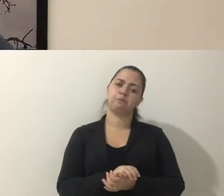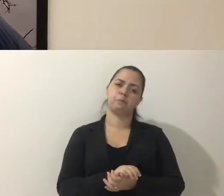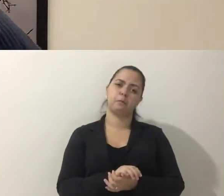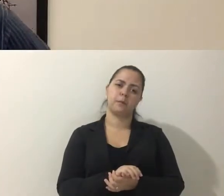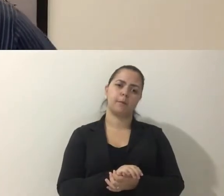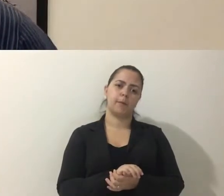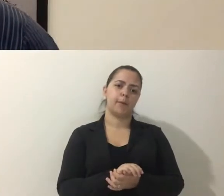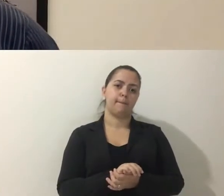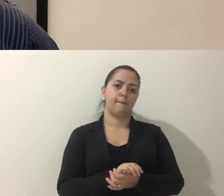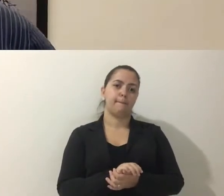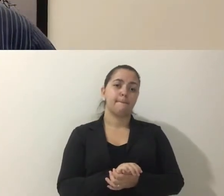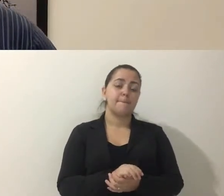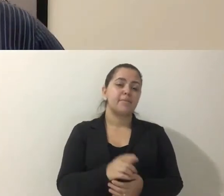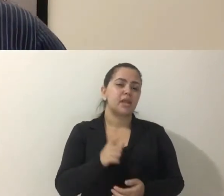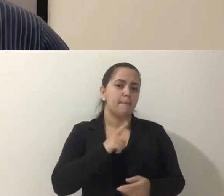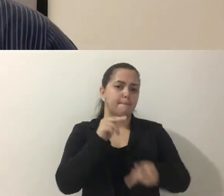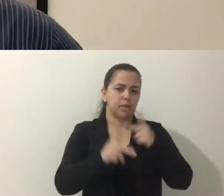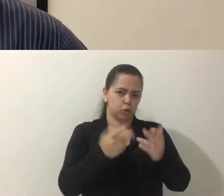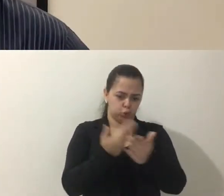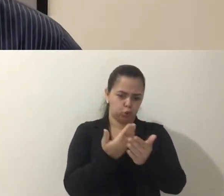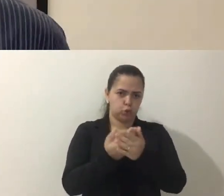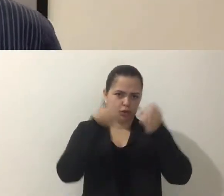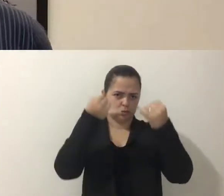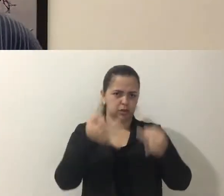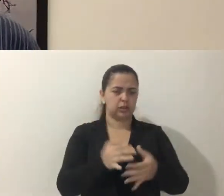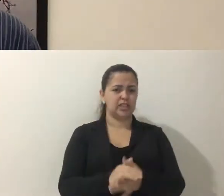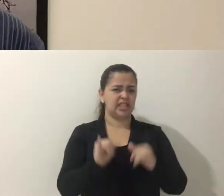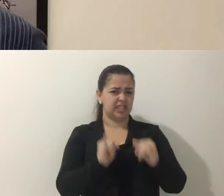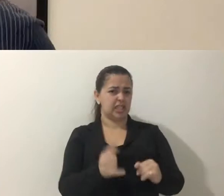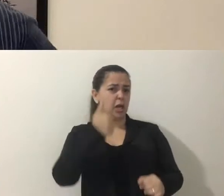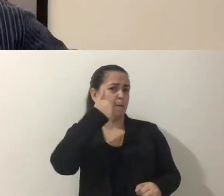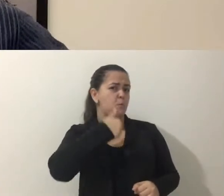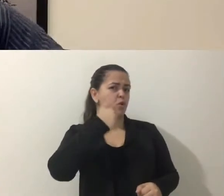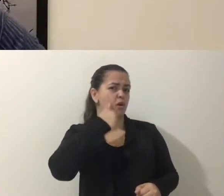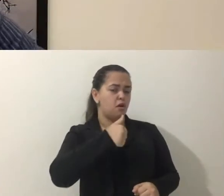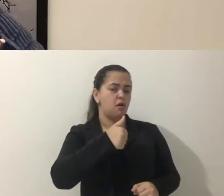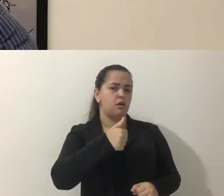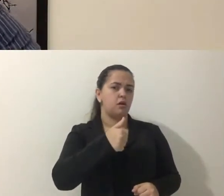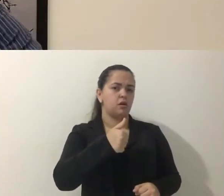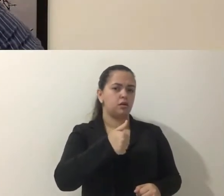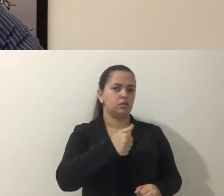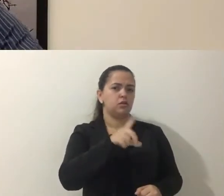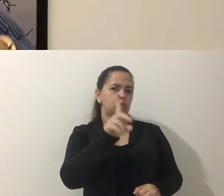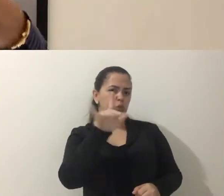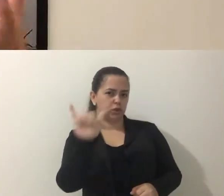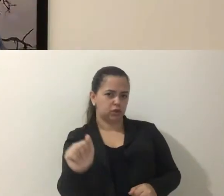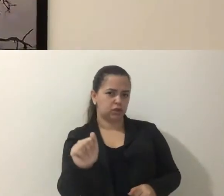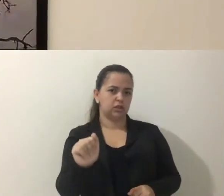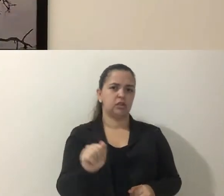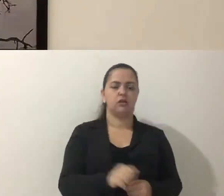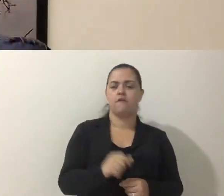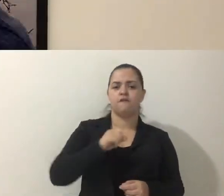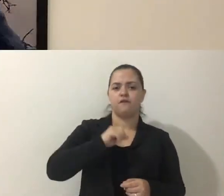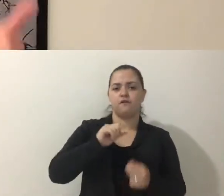comentaristas falam que o fato, eles interpretavam até que se o fato da mulher naquele dia, ao fazer